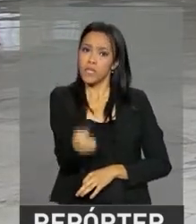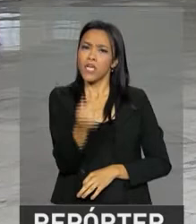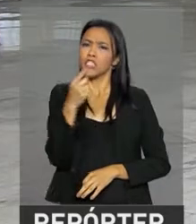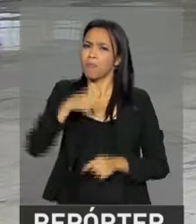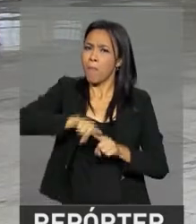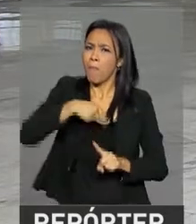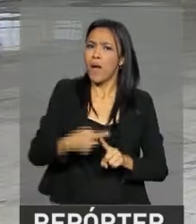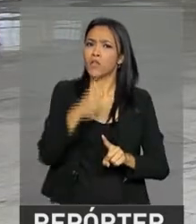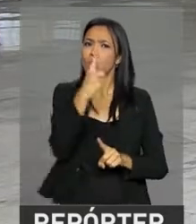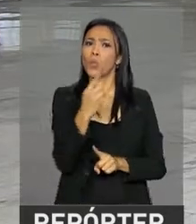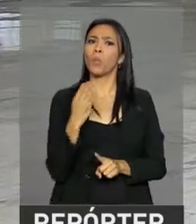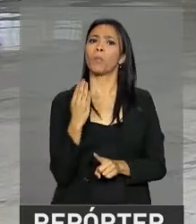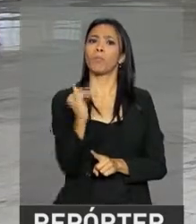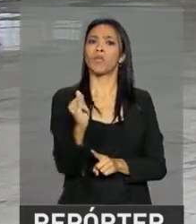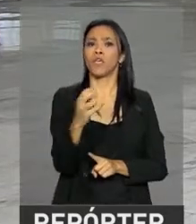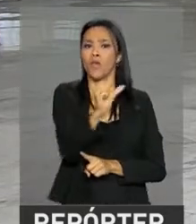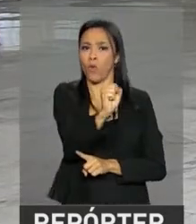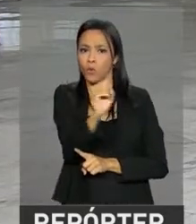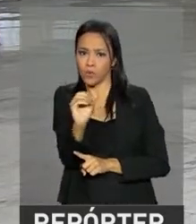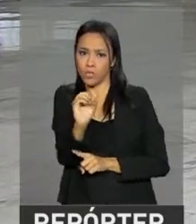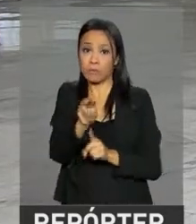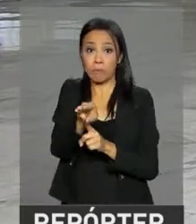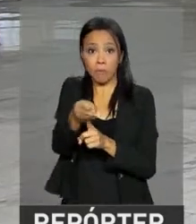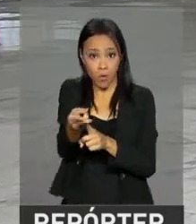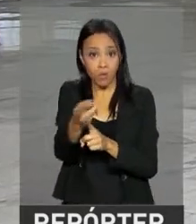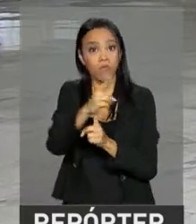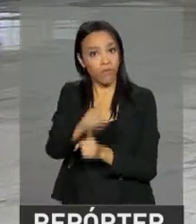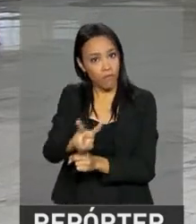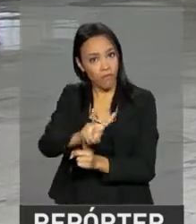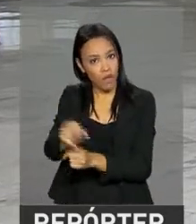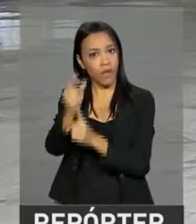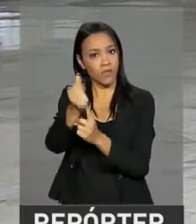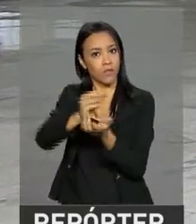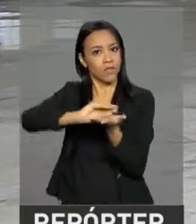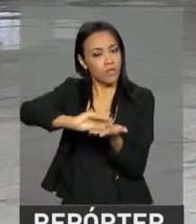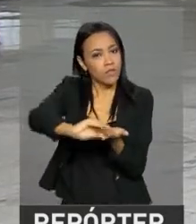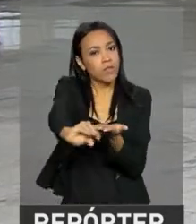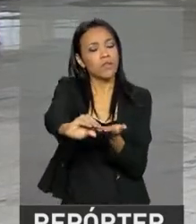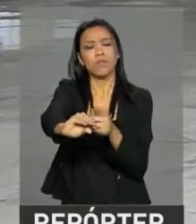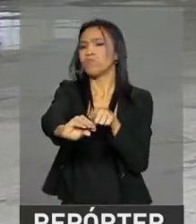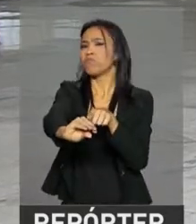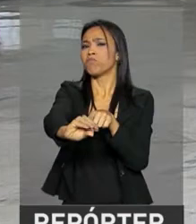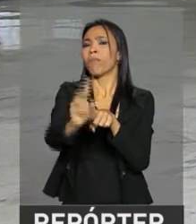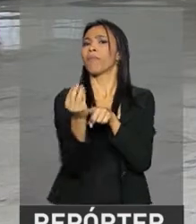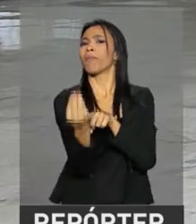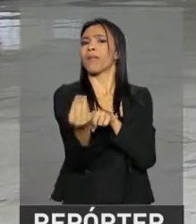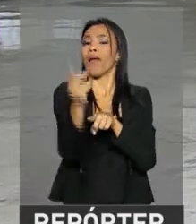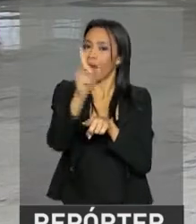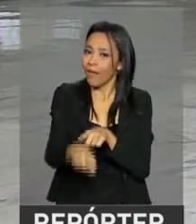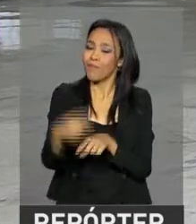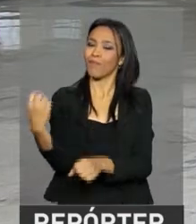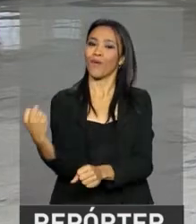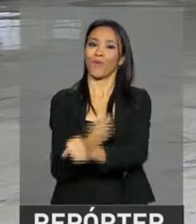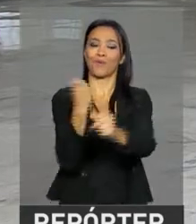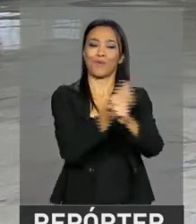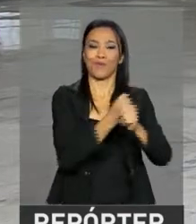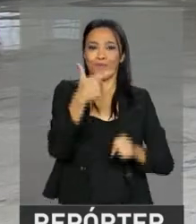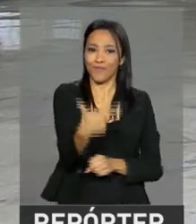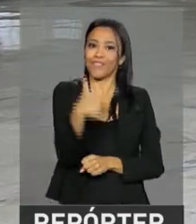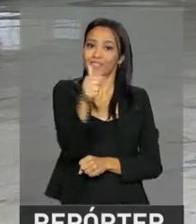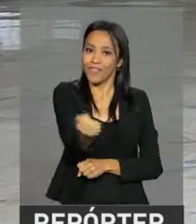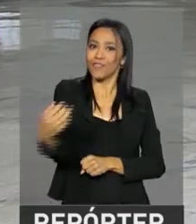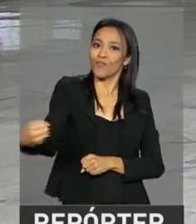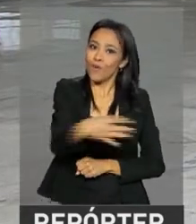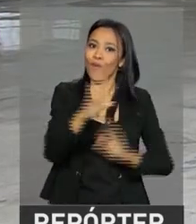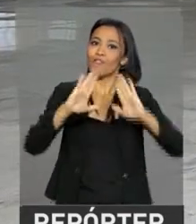bilhão de reais e 800 milhões serão liberados e que resultarão na criação de 27 novas unidades prisionais